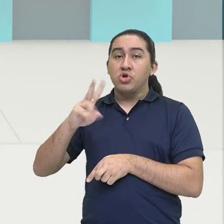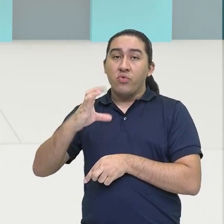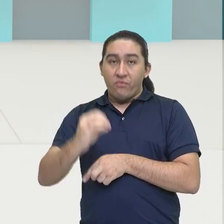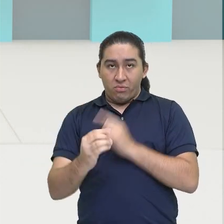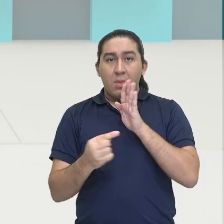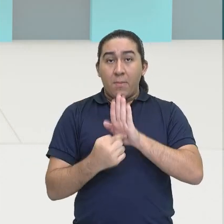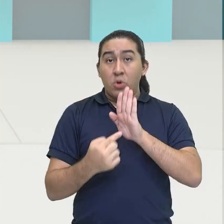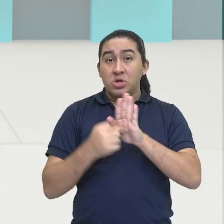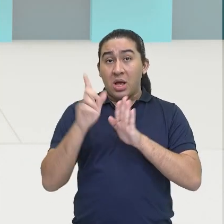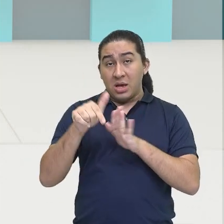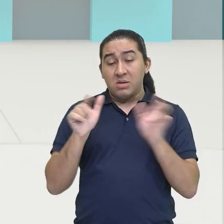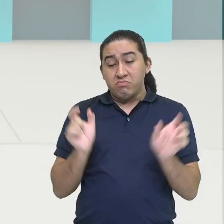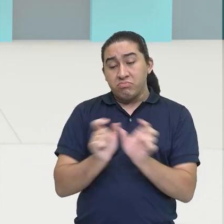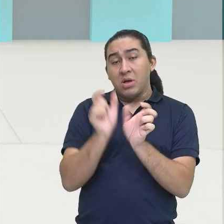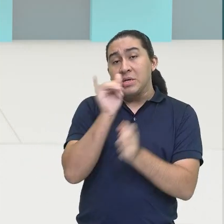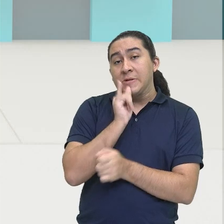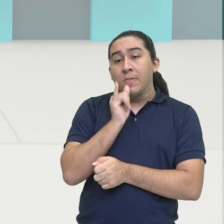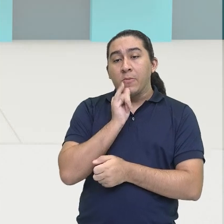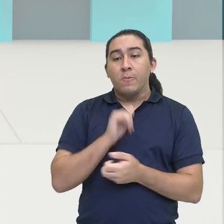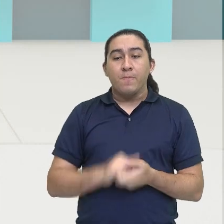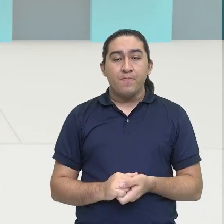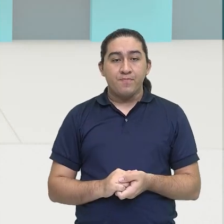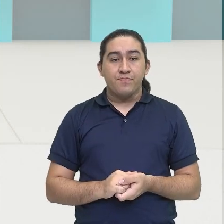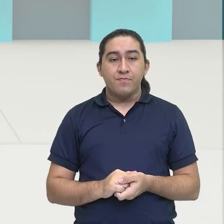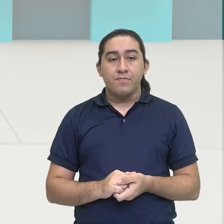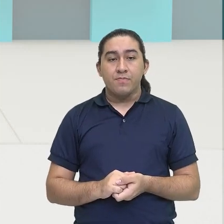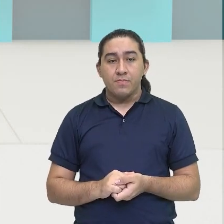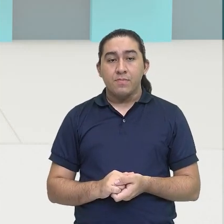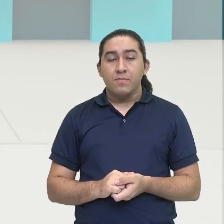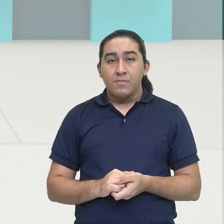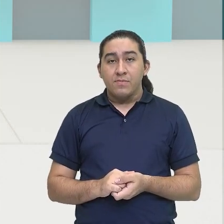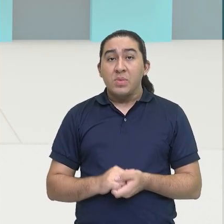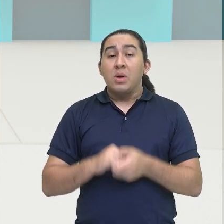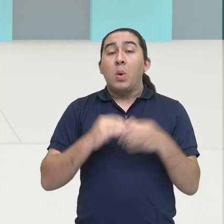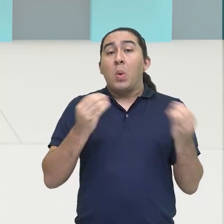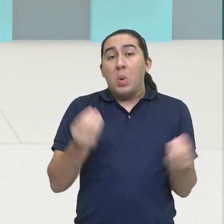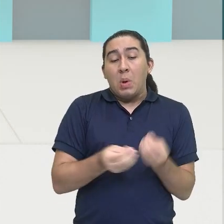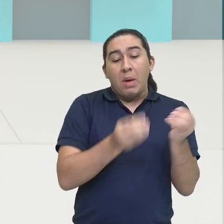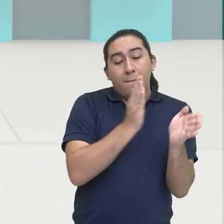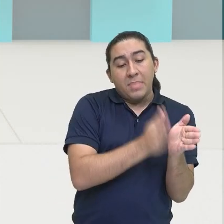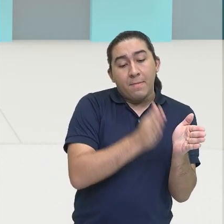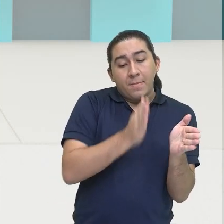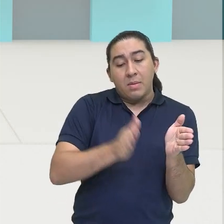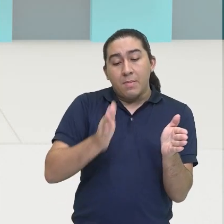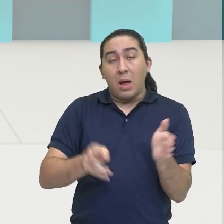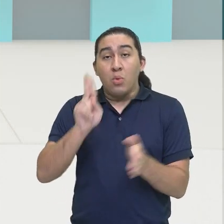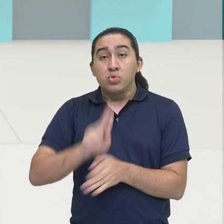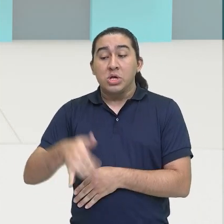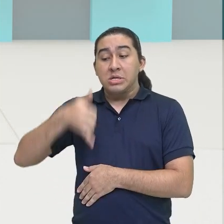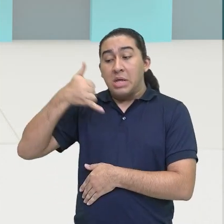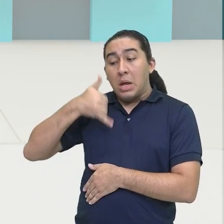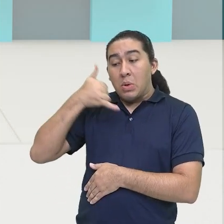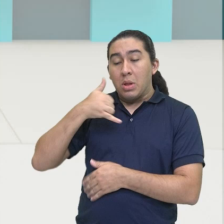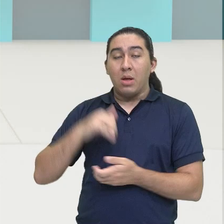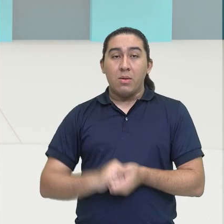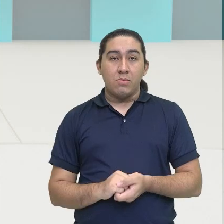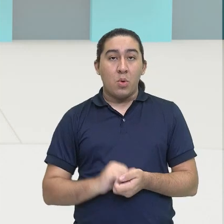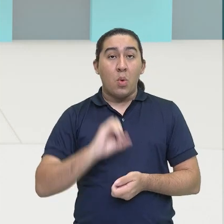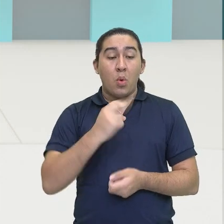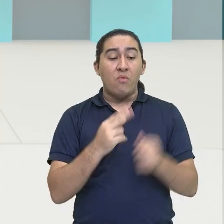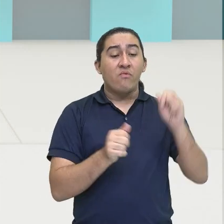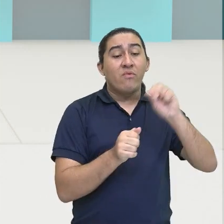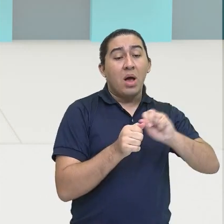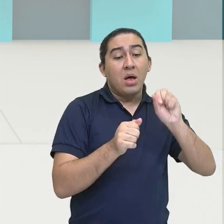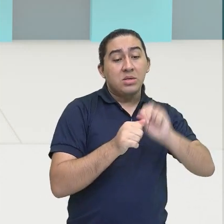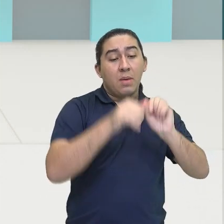trazer essa injunção. Por exemplo, passos para instalar o aparelho celular. Fazer